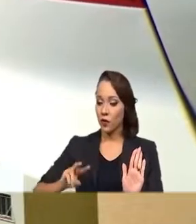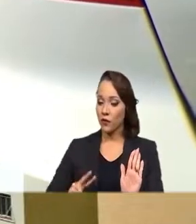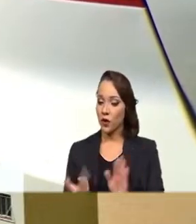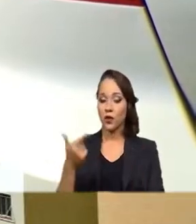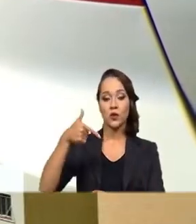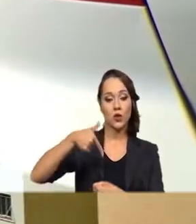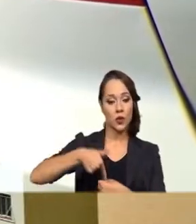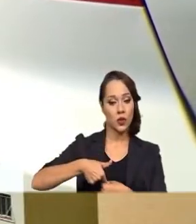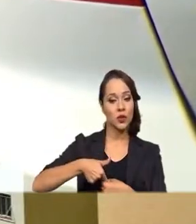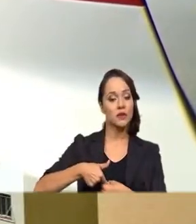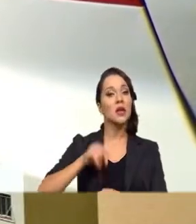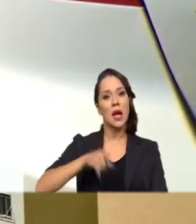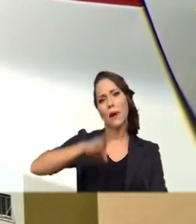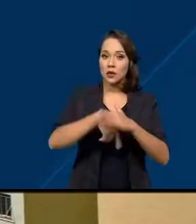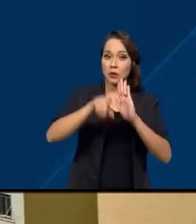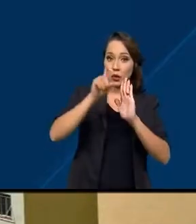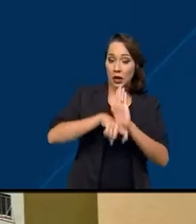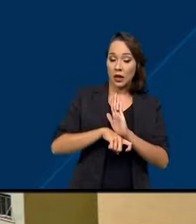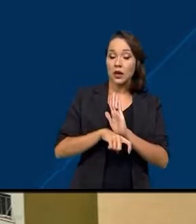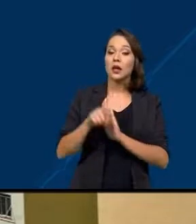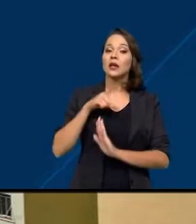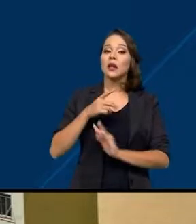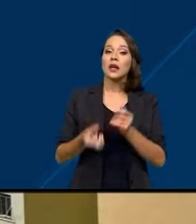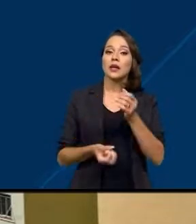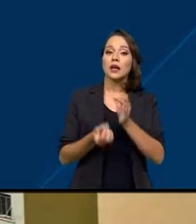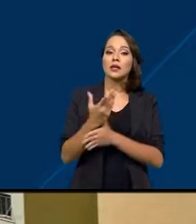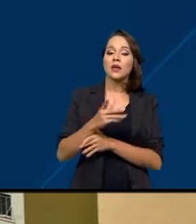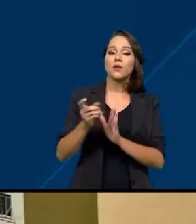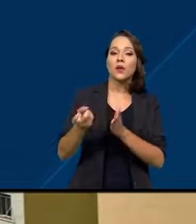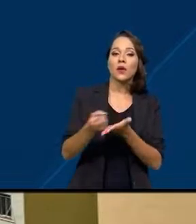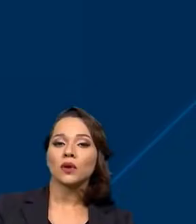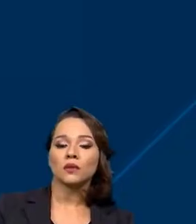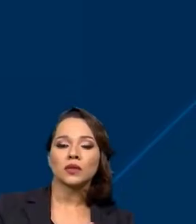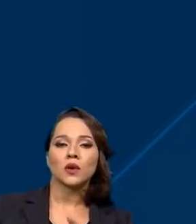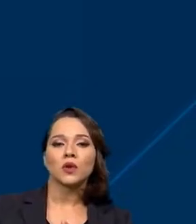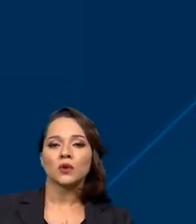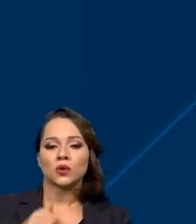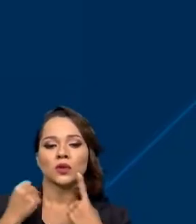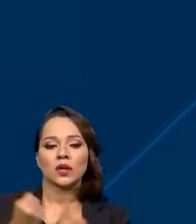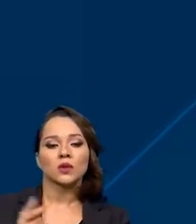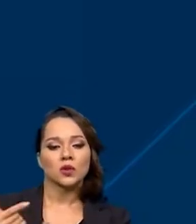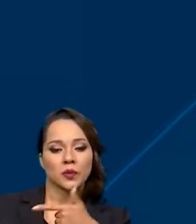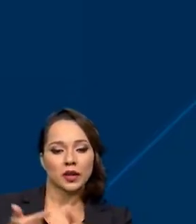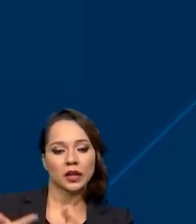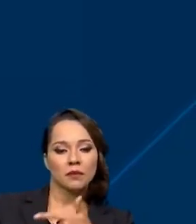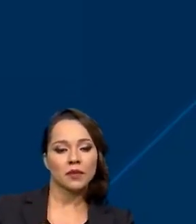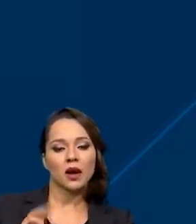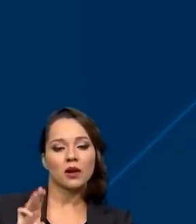Governo Federal entrega a lista de prioridades para o Congresso Nacional.